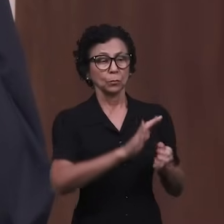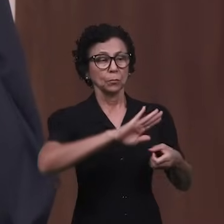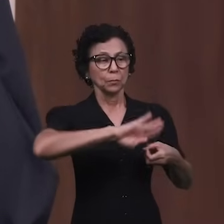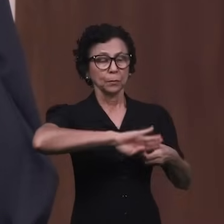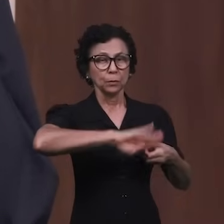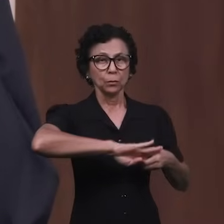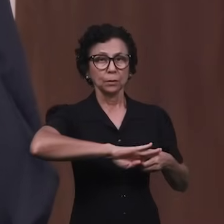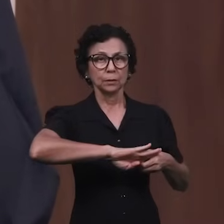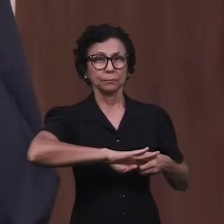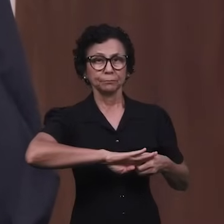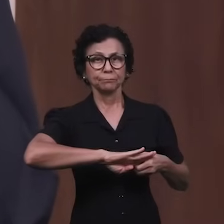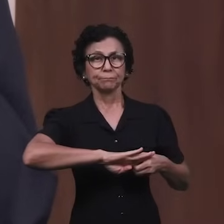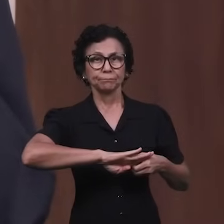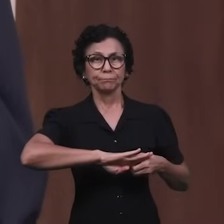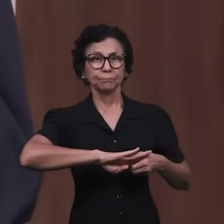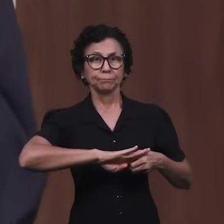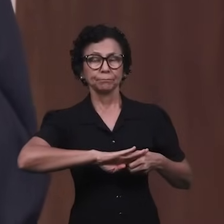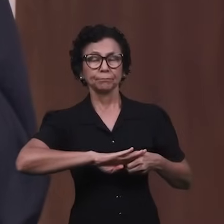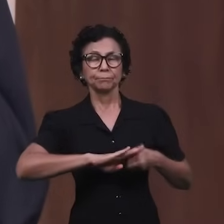Babilônia.